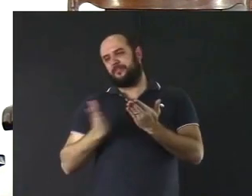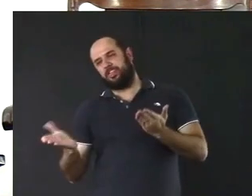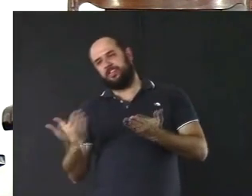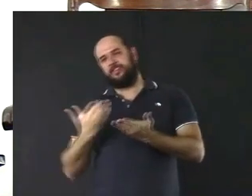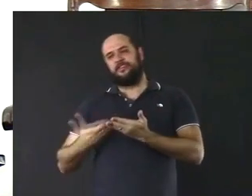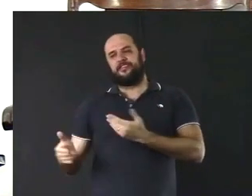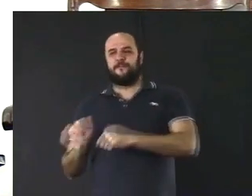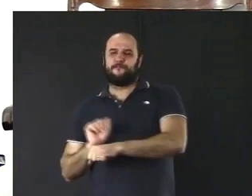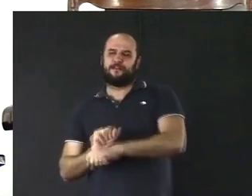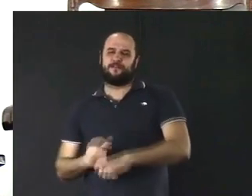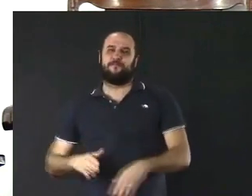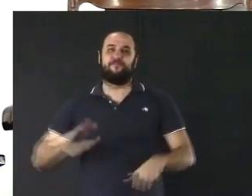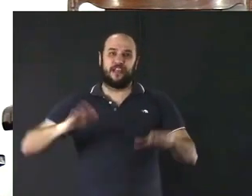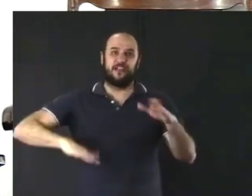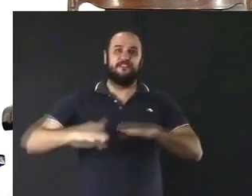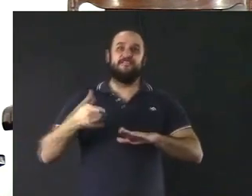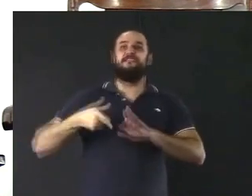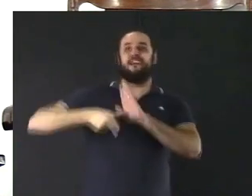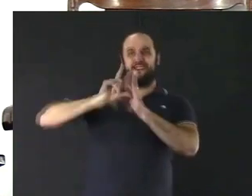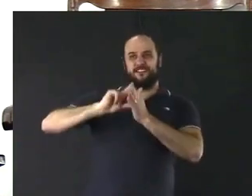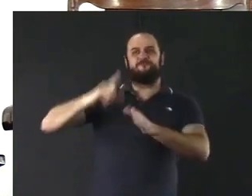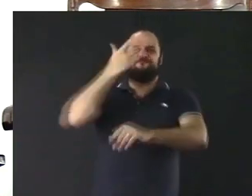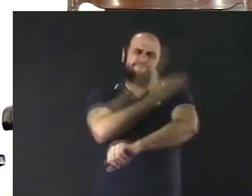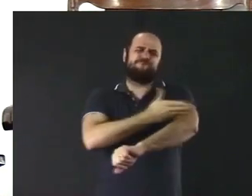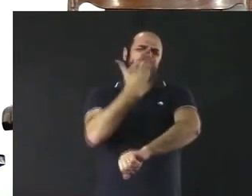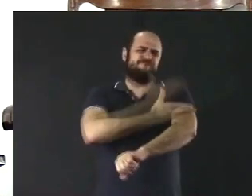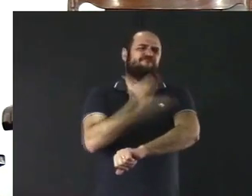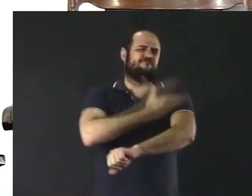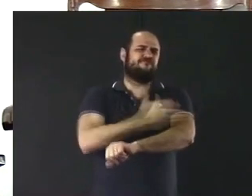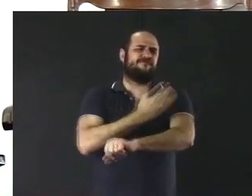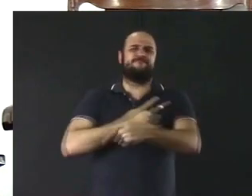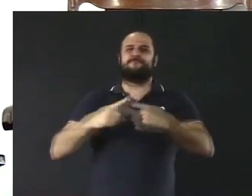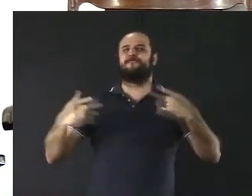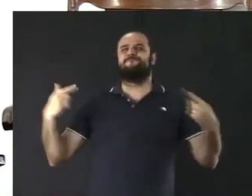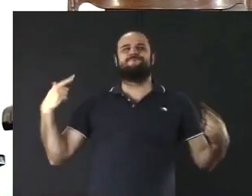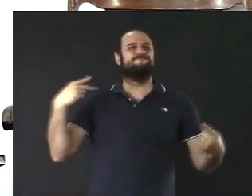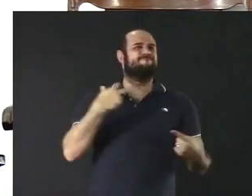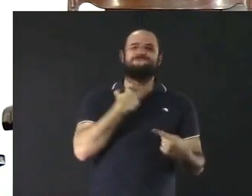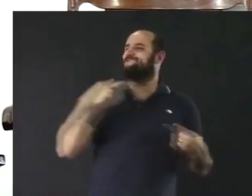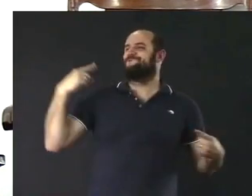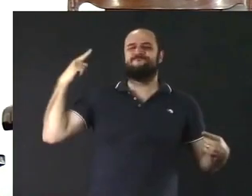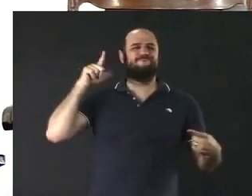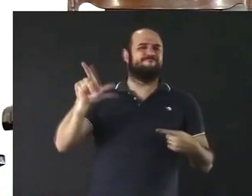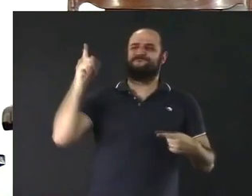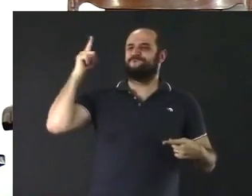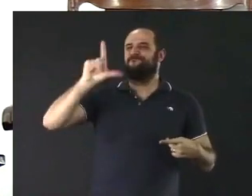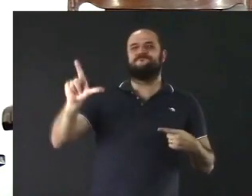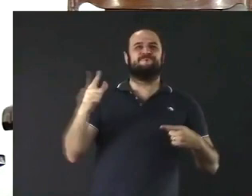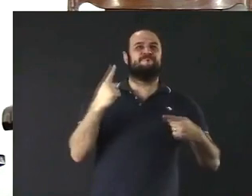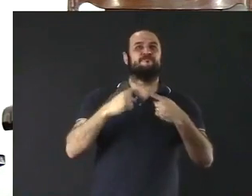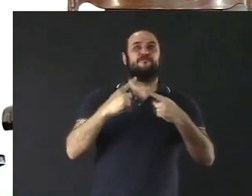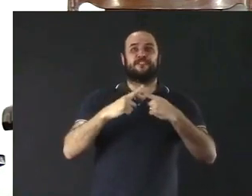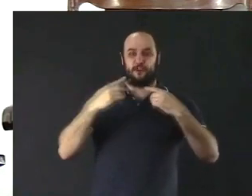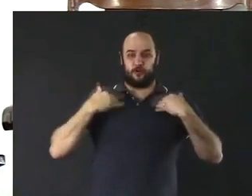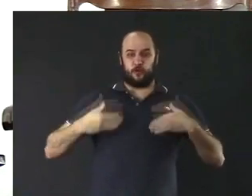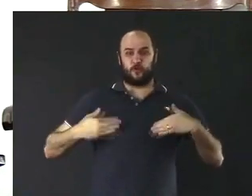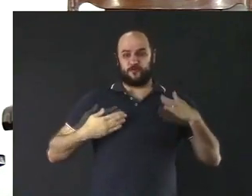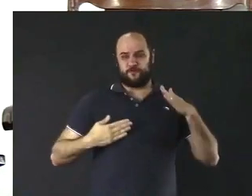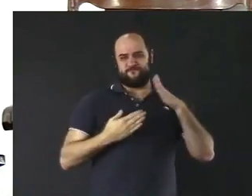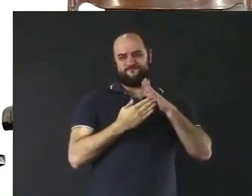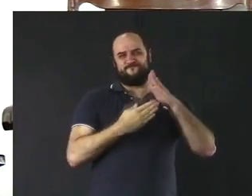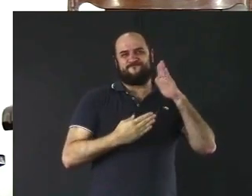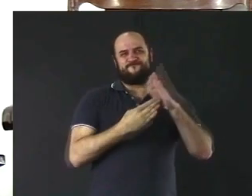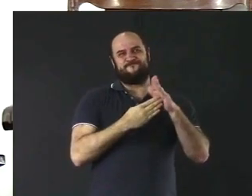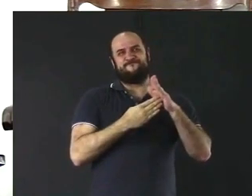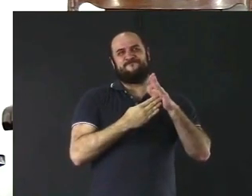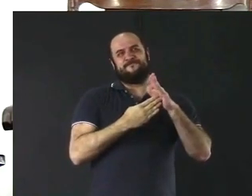tenham se preparado anos, eles não conseguem, porque chegam ao seu limite. O corpo tem um limite.